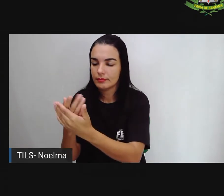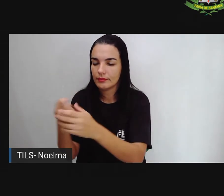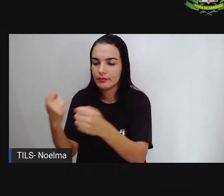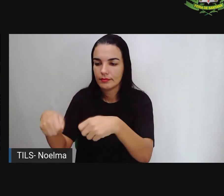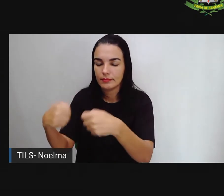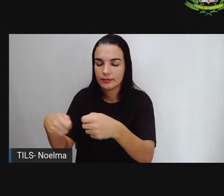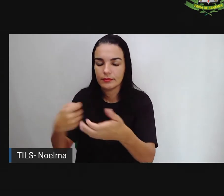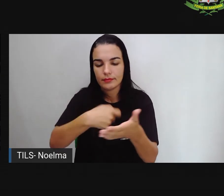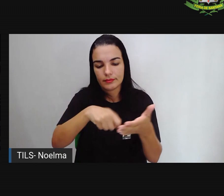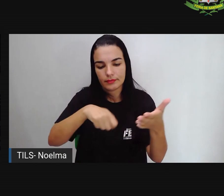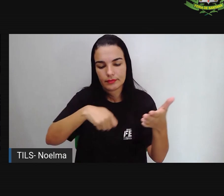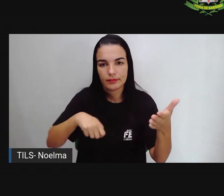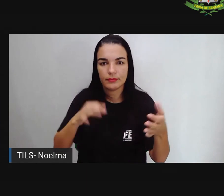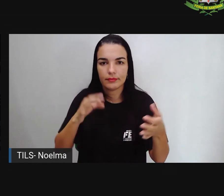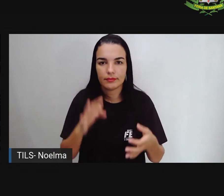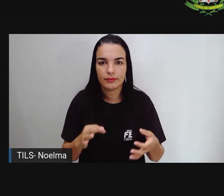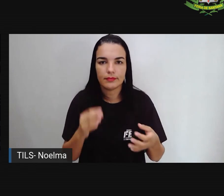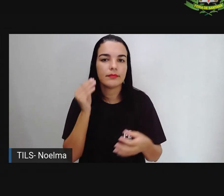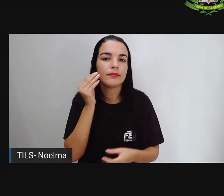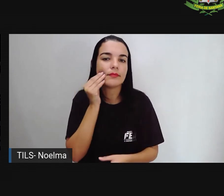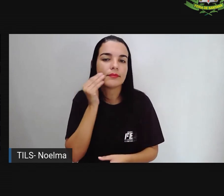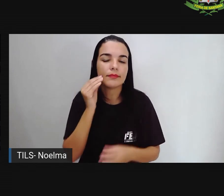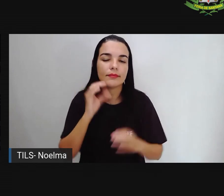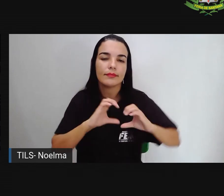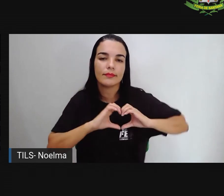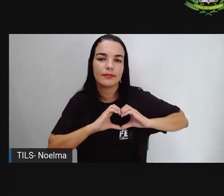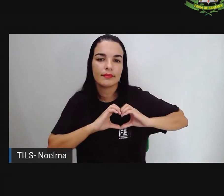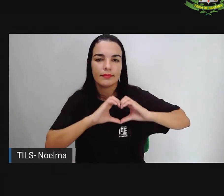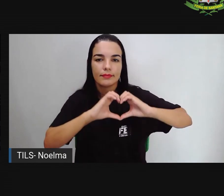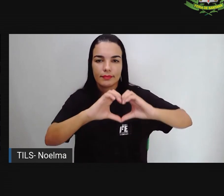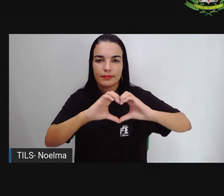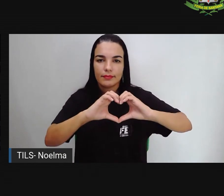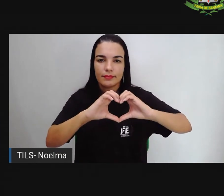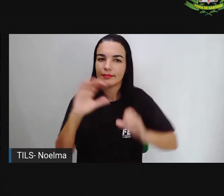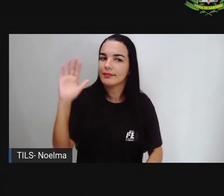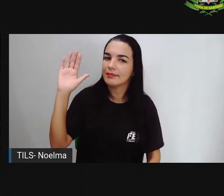as devidas correções. Beijinho no coração de cada um de